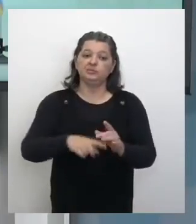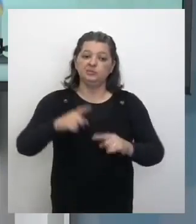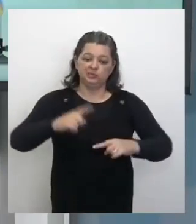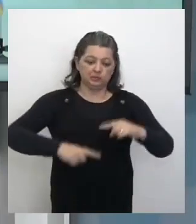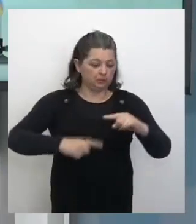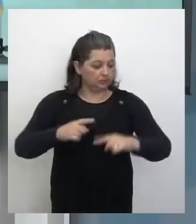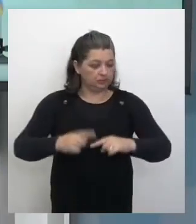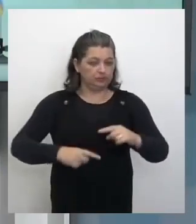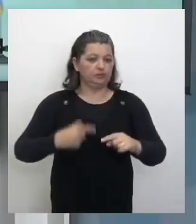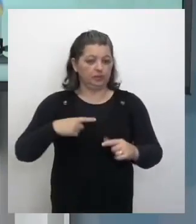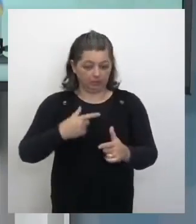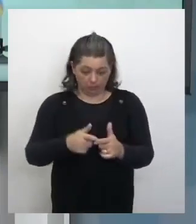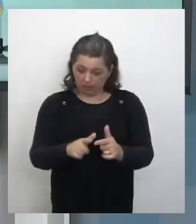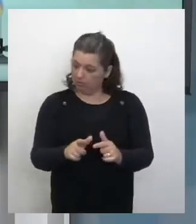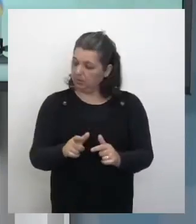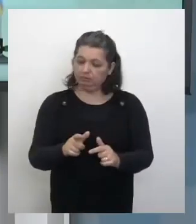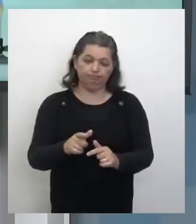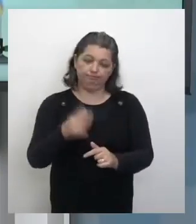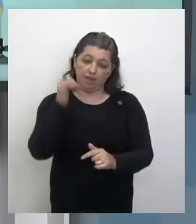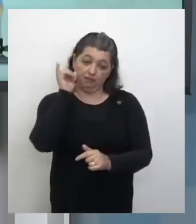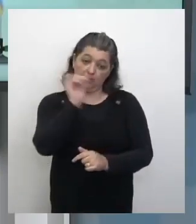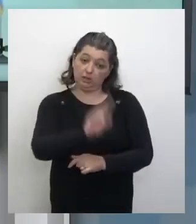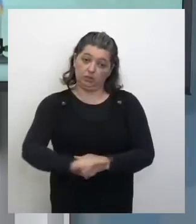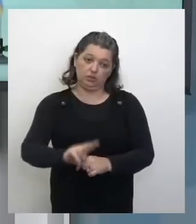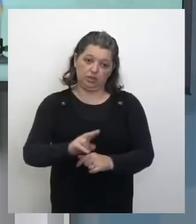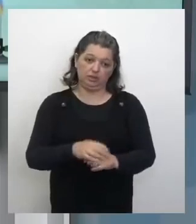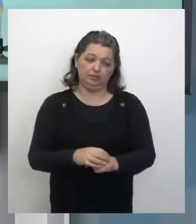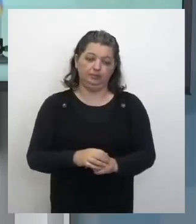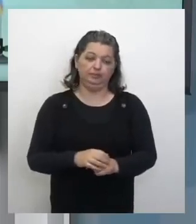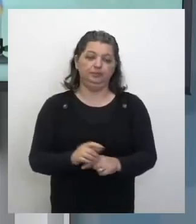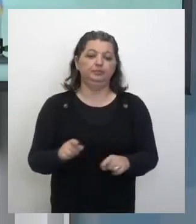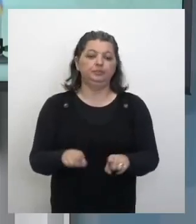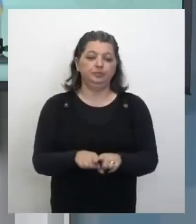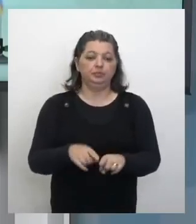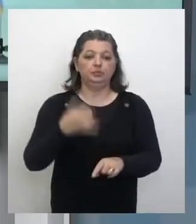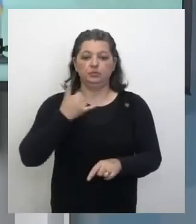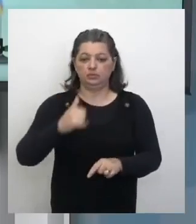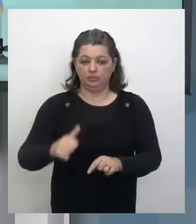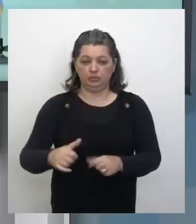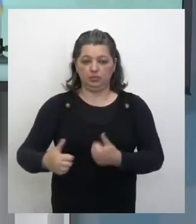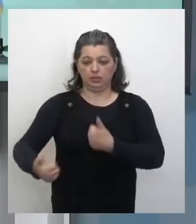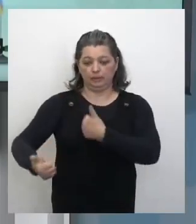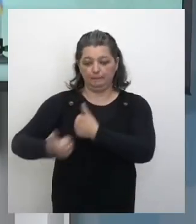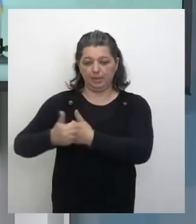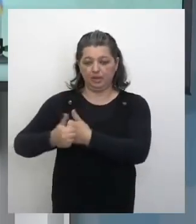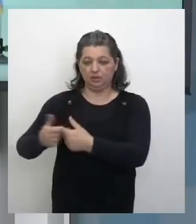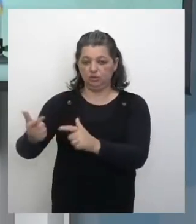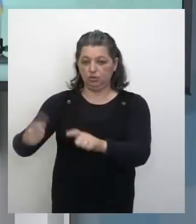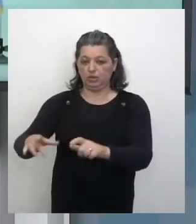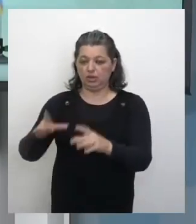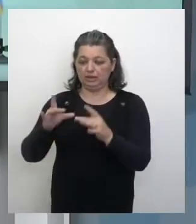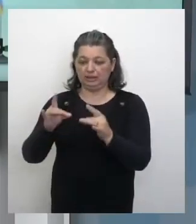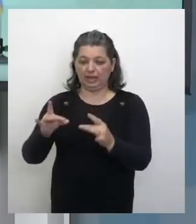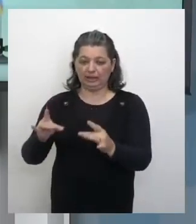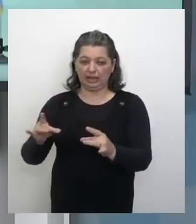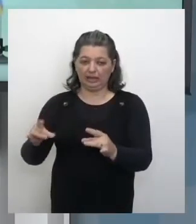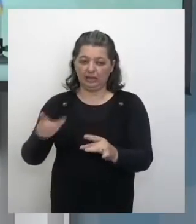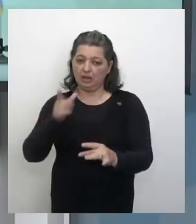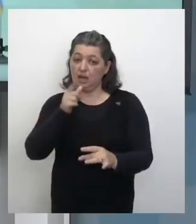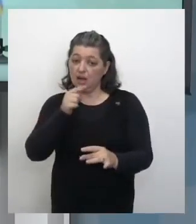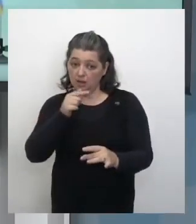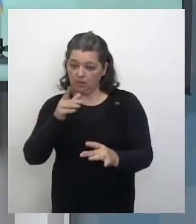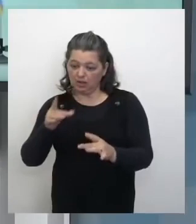não utilizar. Não utilizar equipamento elétrico próximo a lugares molhados, porque a gente sabe que a água é um